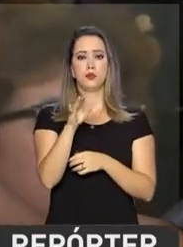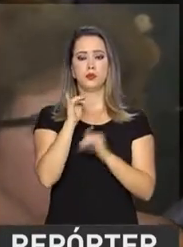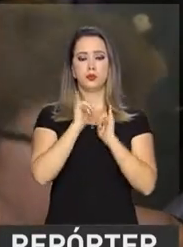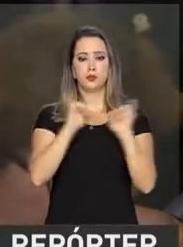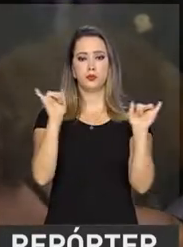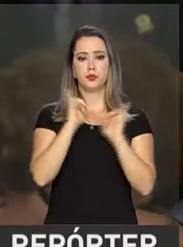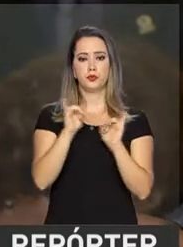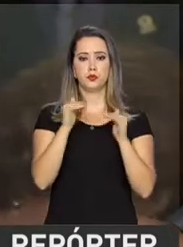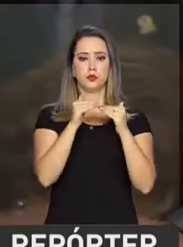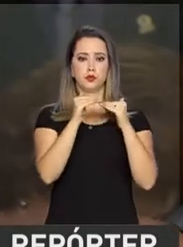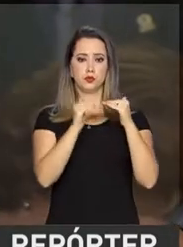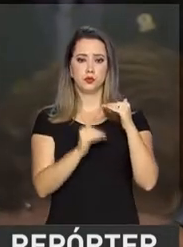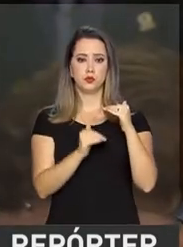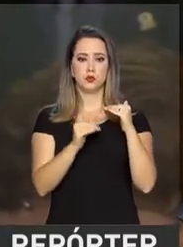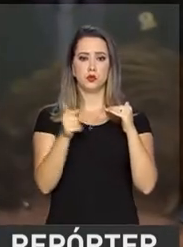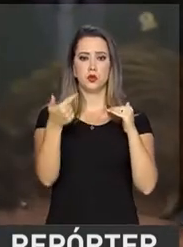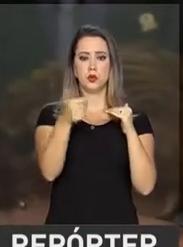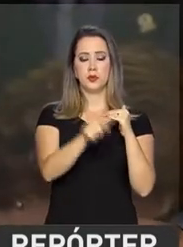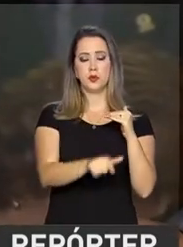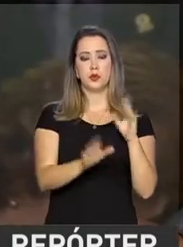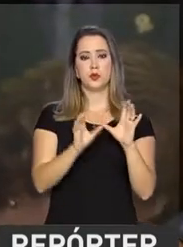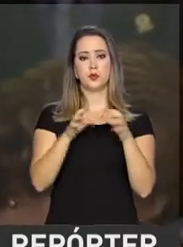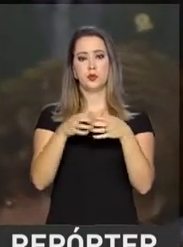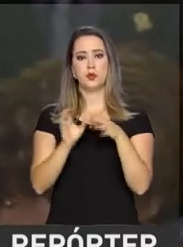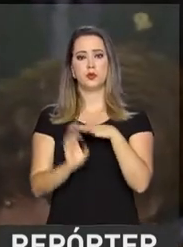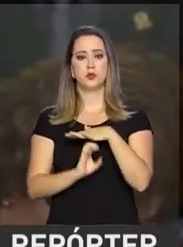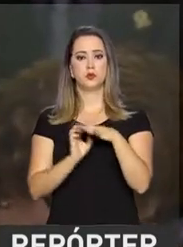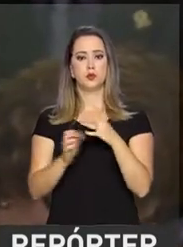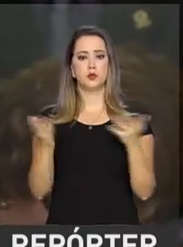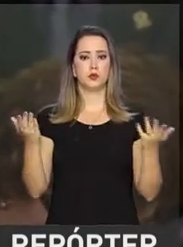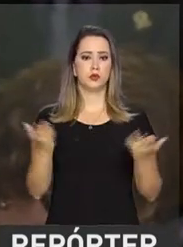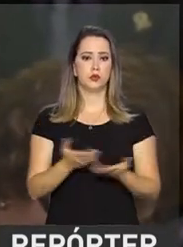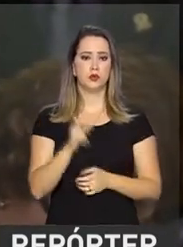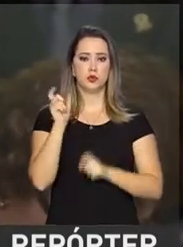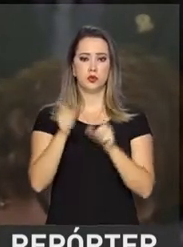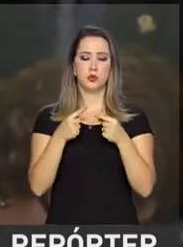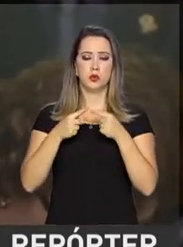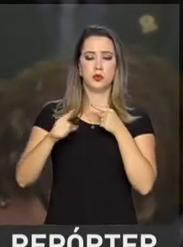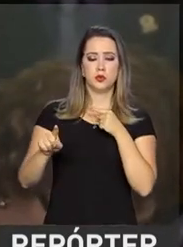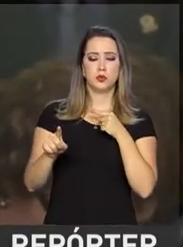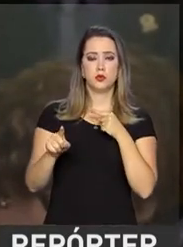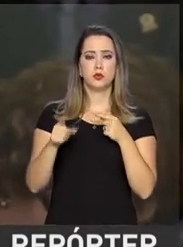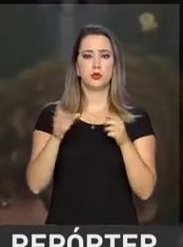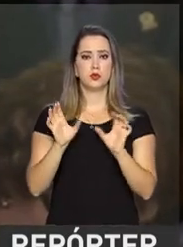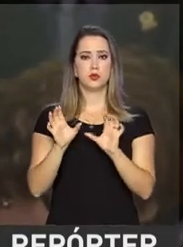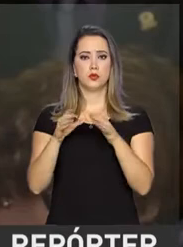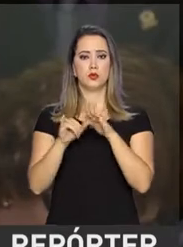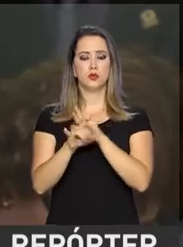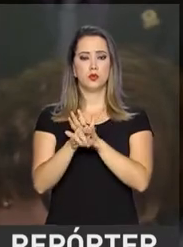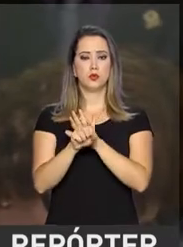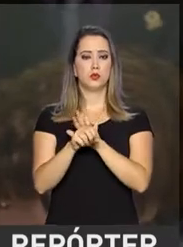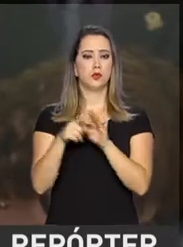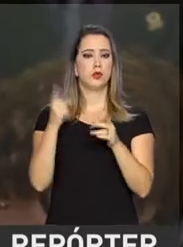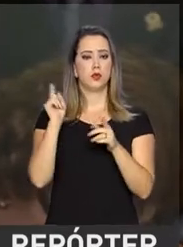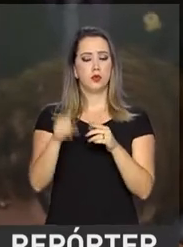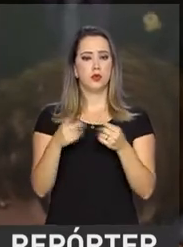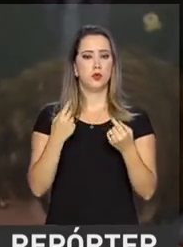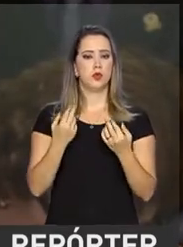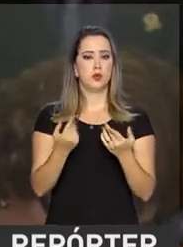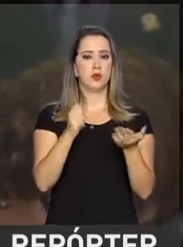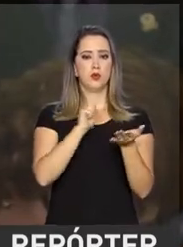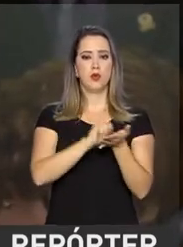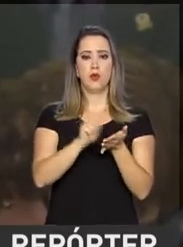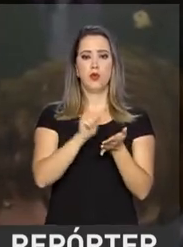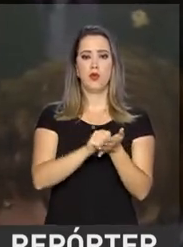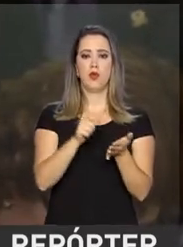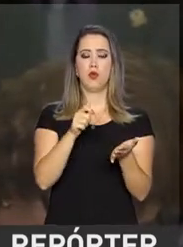rebaixamento já em outra agência de risco pelo que hoje quem é contra contra a previdência ser contra a previdência quase que assinou o